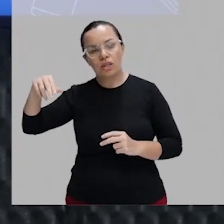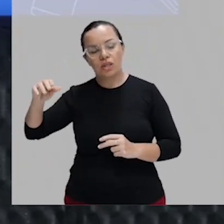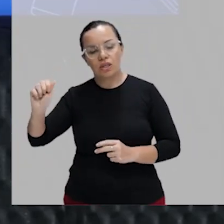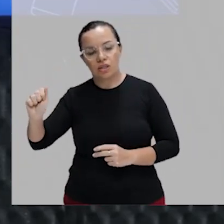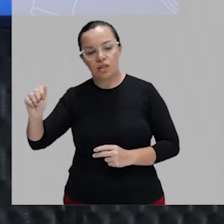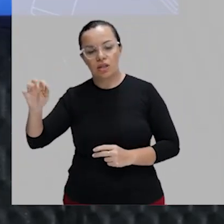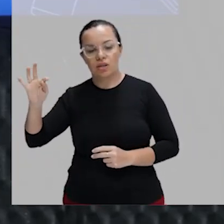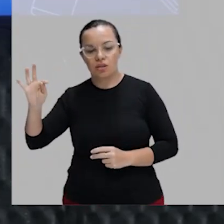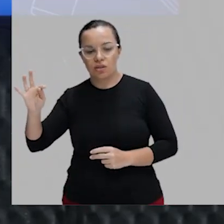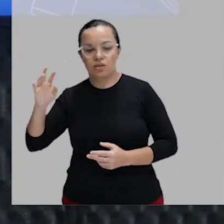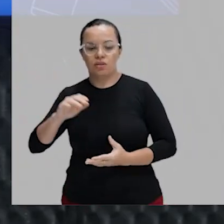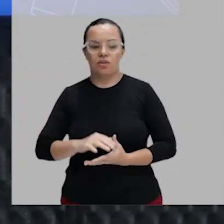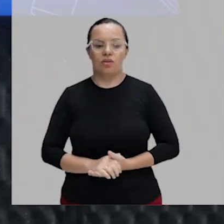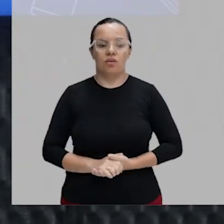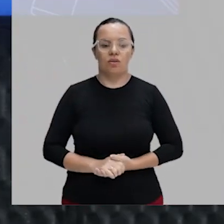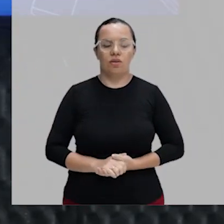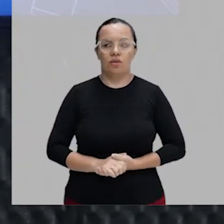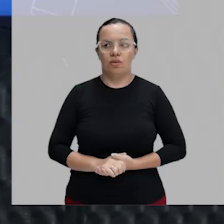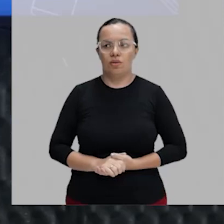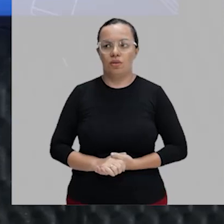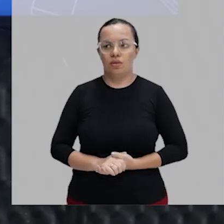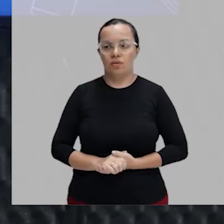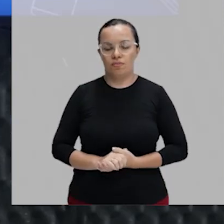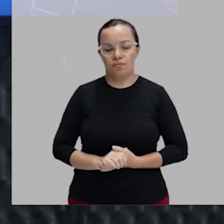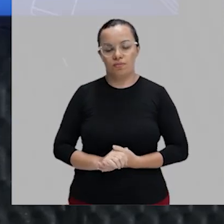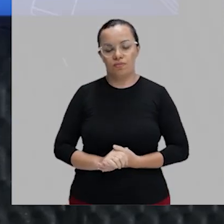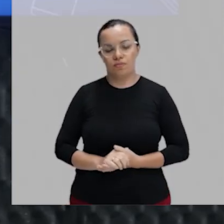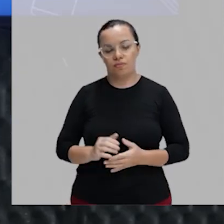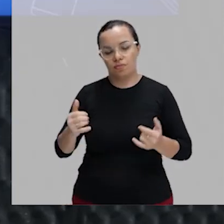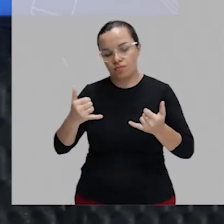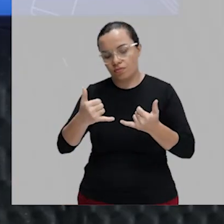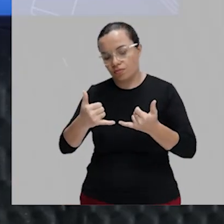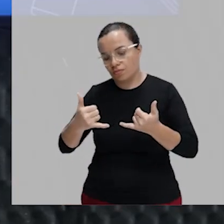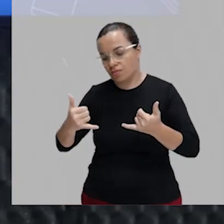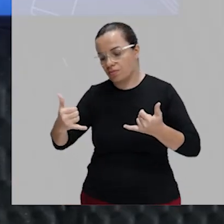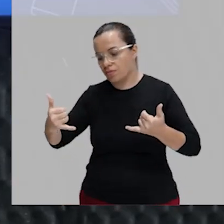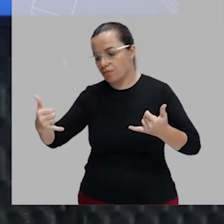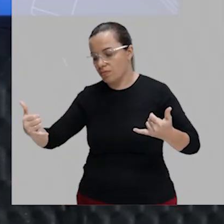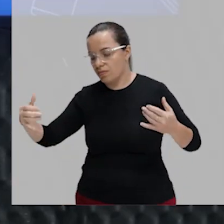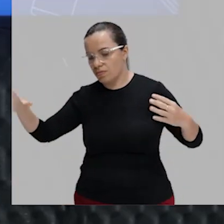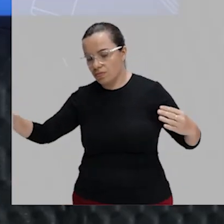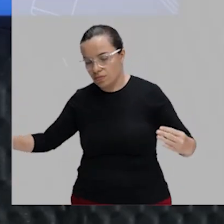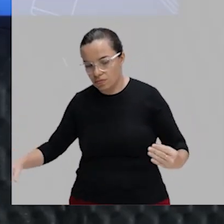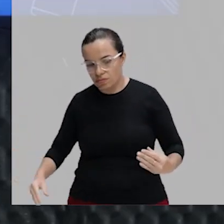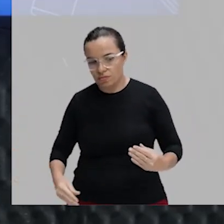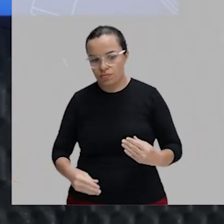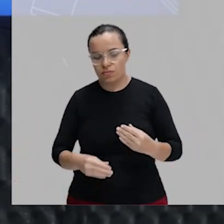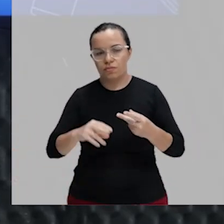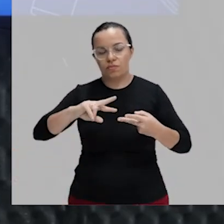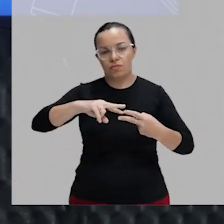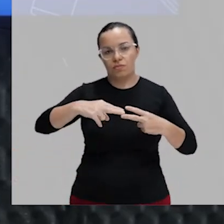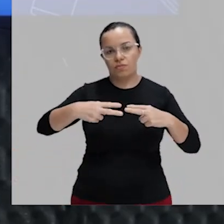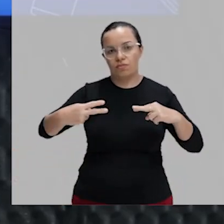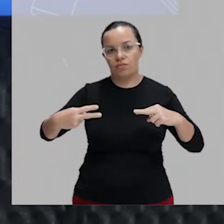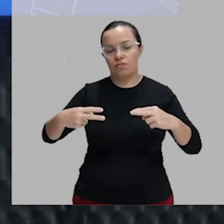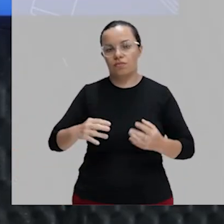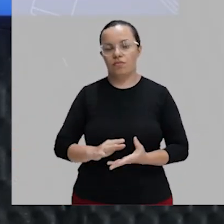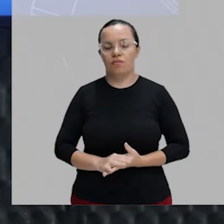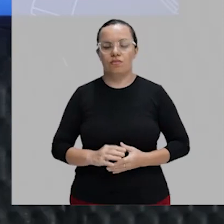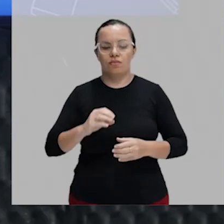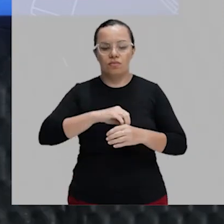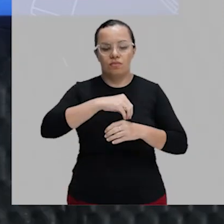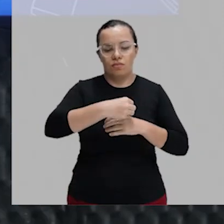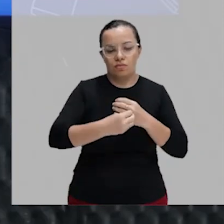substituir a timina. Então, você coloca uma fita que seja complementar a fita de DNA que vai estar aqui nessa